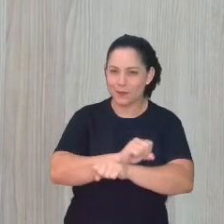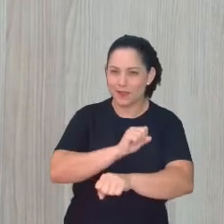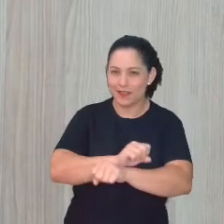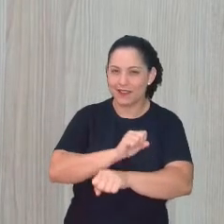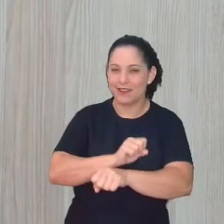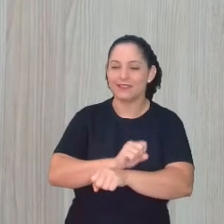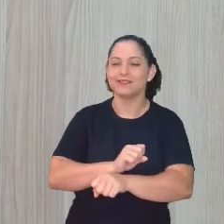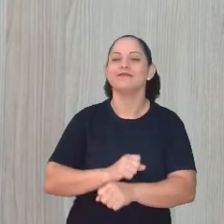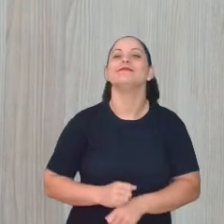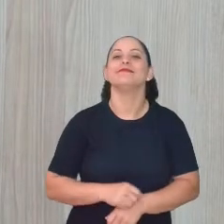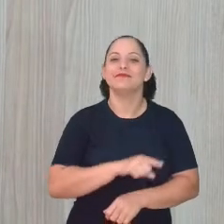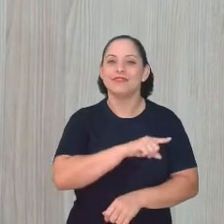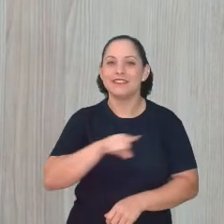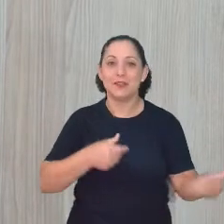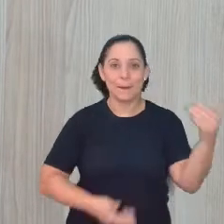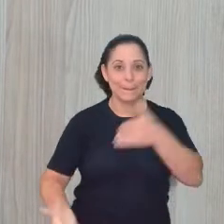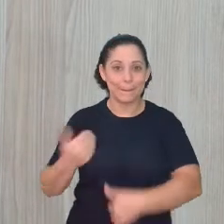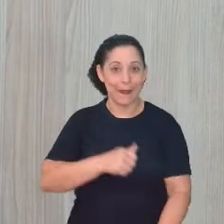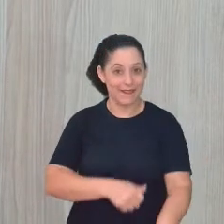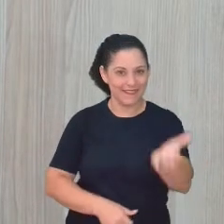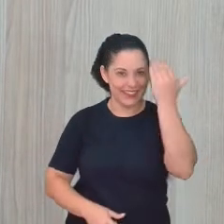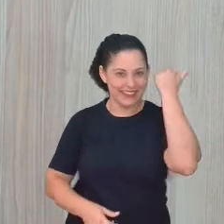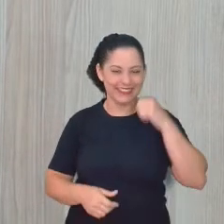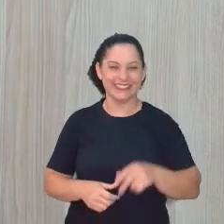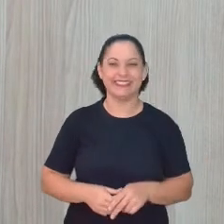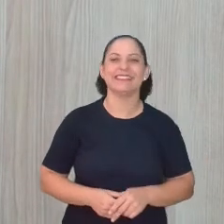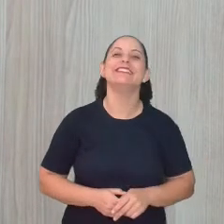as informações. E aí vamos embora, Pedro.